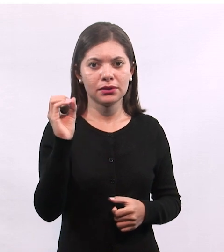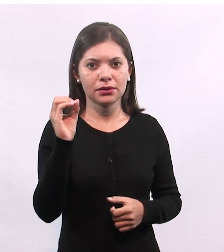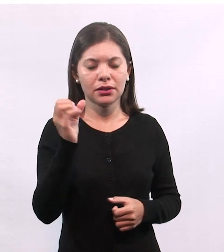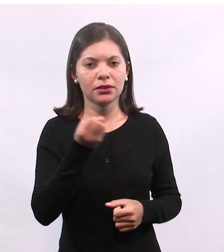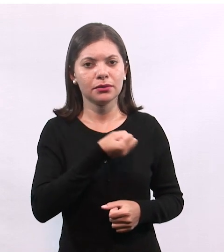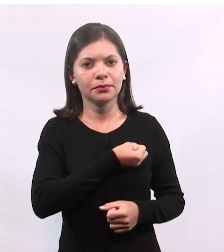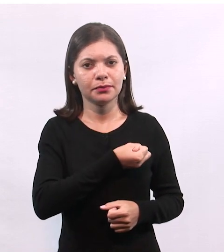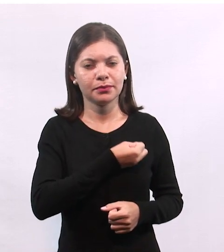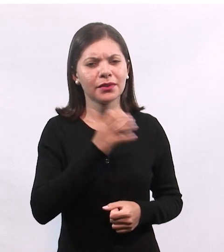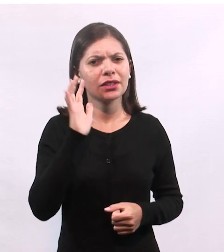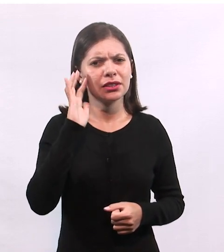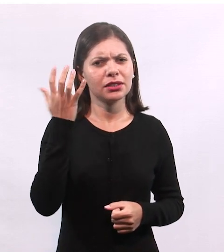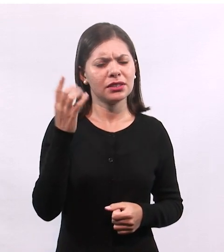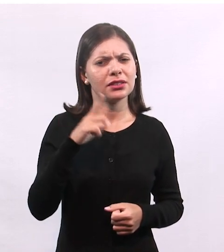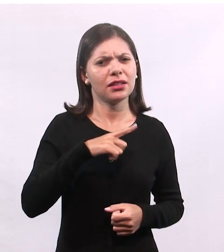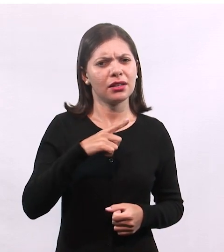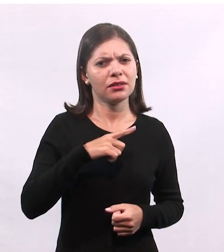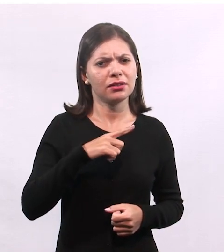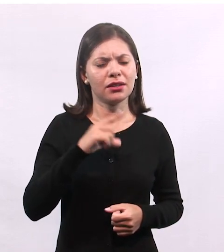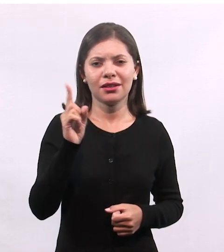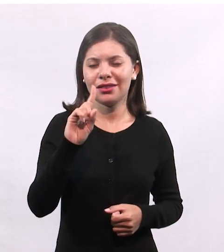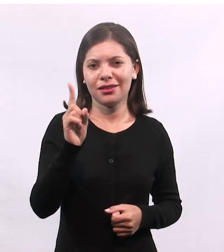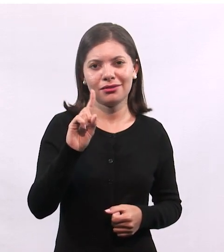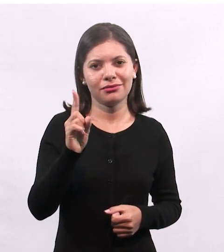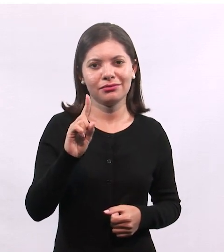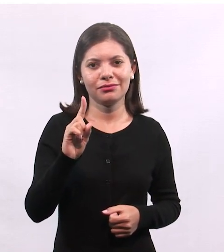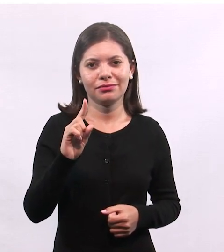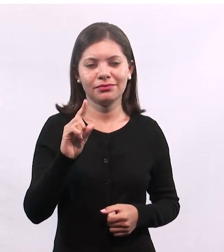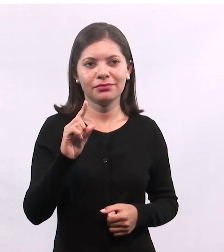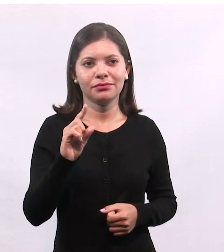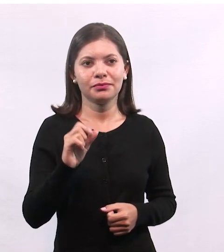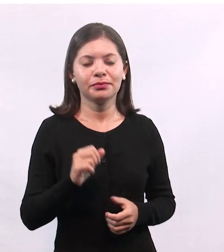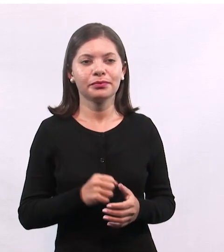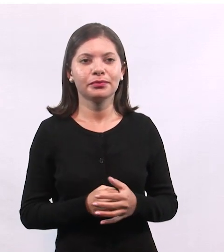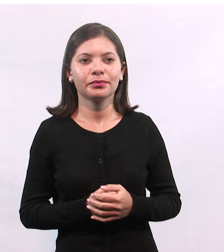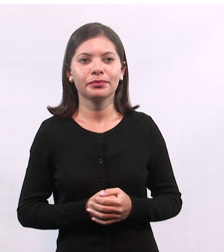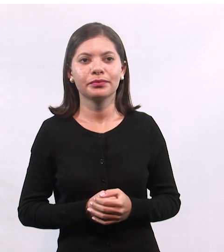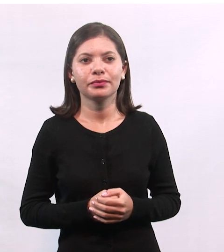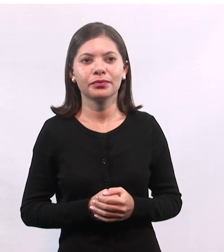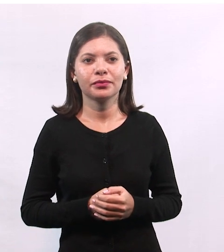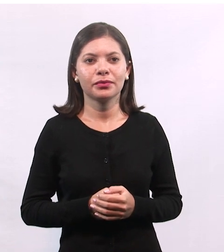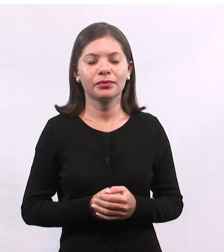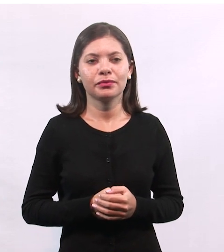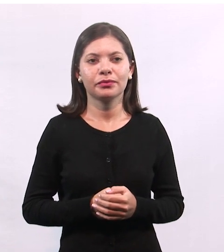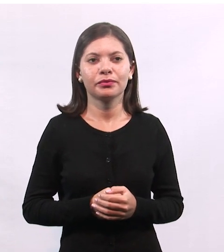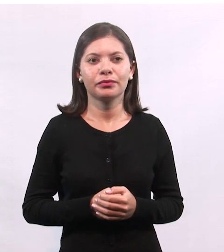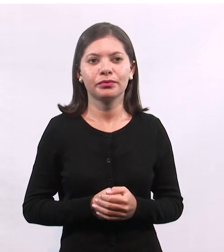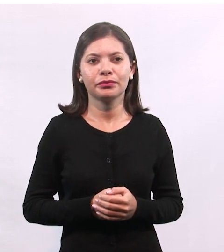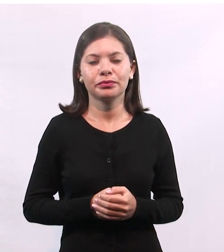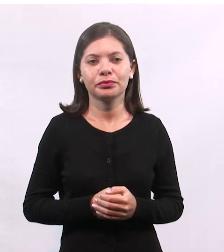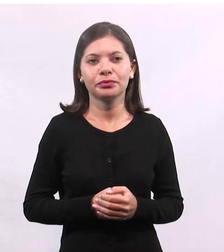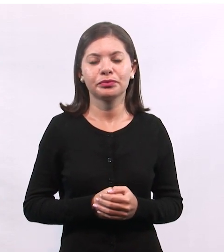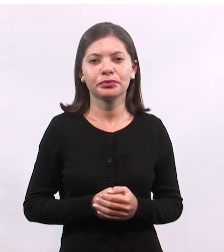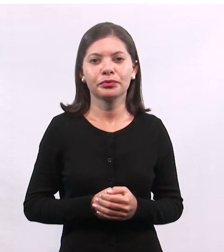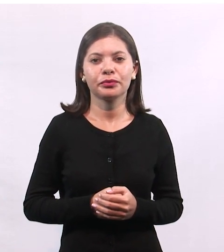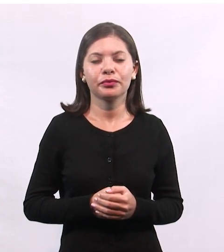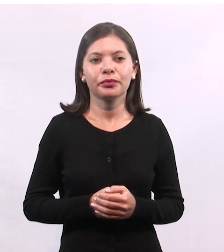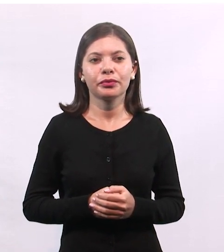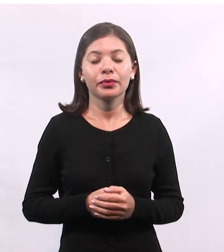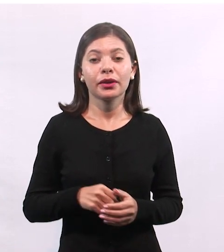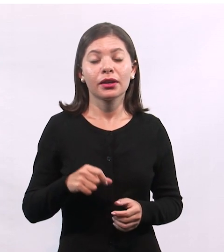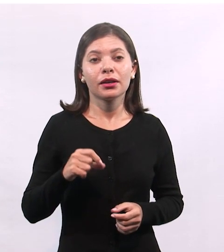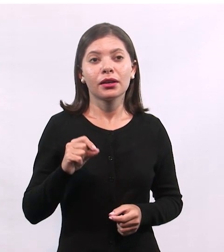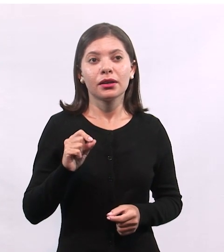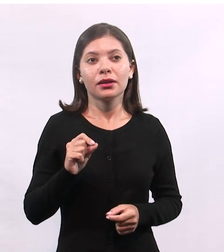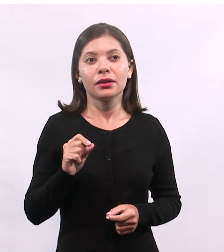tem chance de acontecer não então ele é um evento improvável é aquele que não vai acontecer